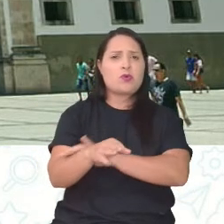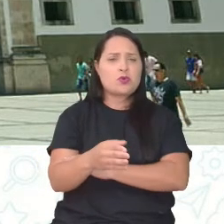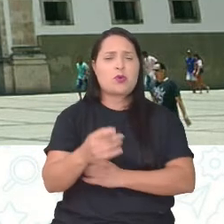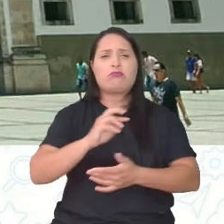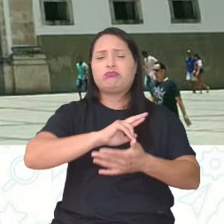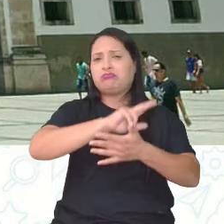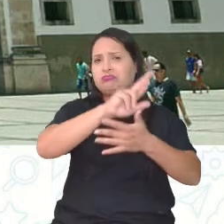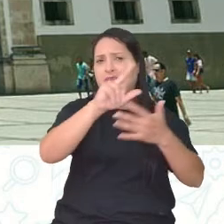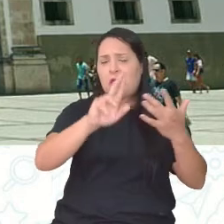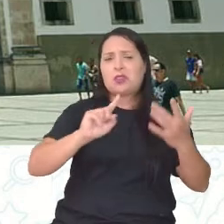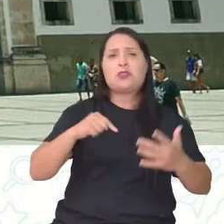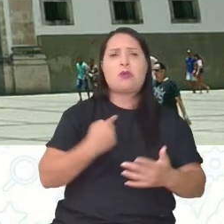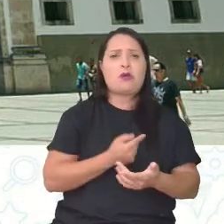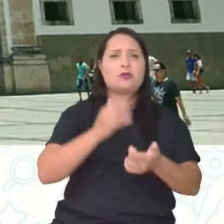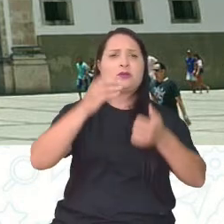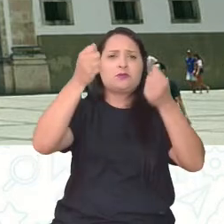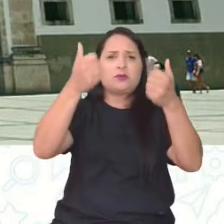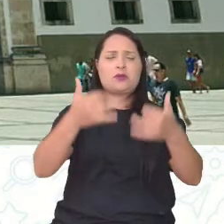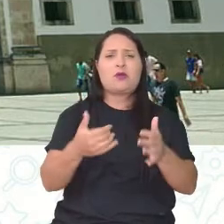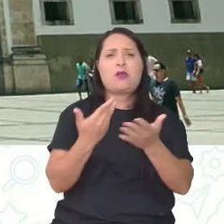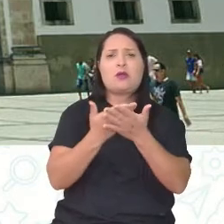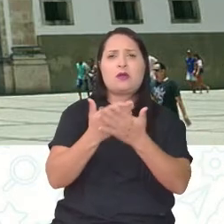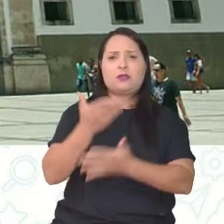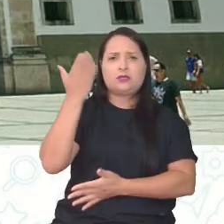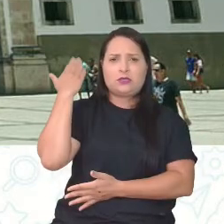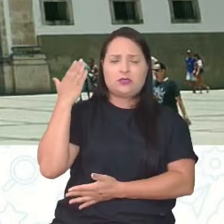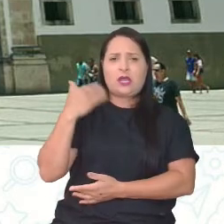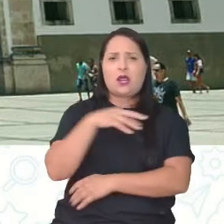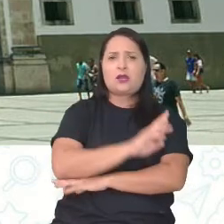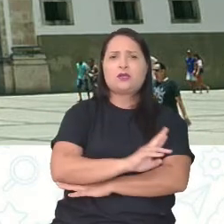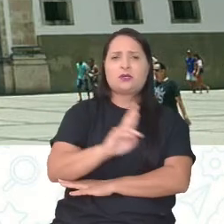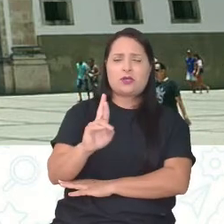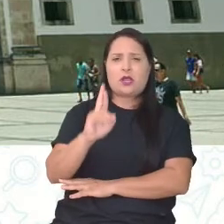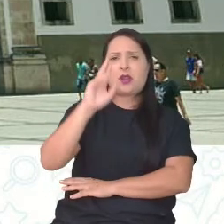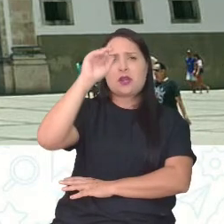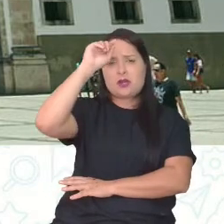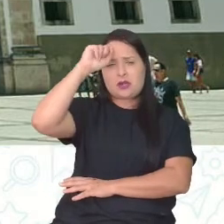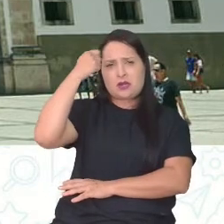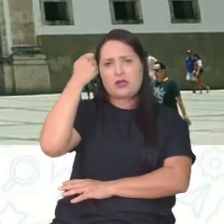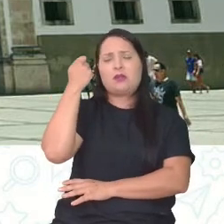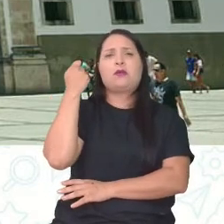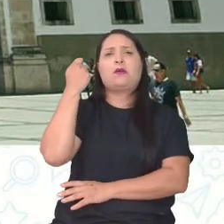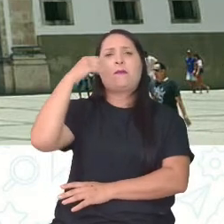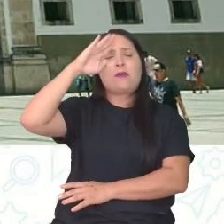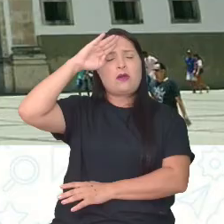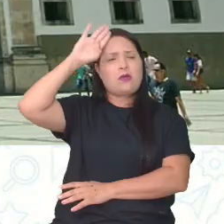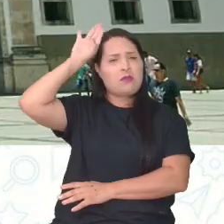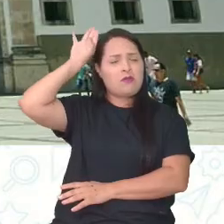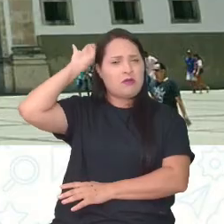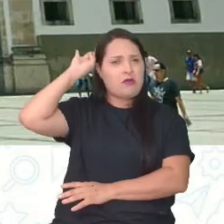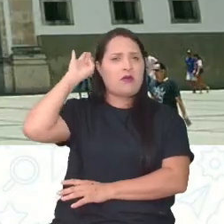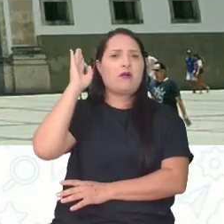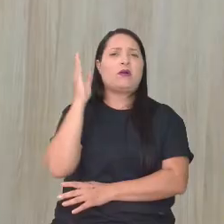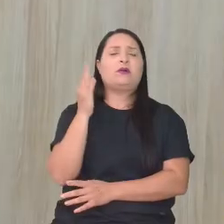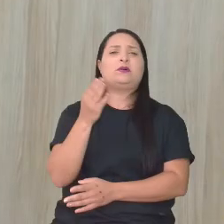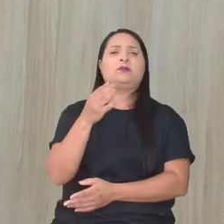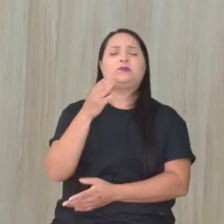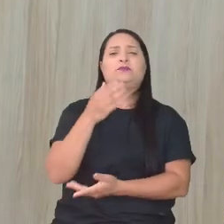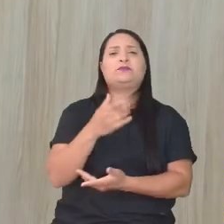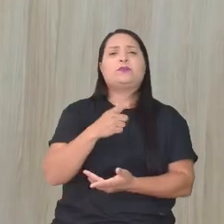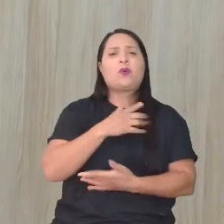aula anterior, né, que as religiosidades de matriz africana também traz essa questão, né, do corpo como